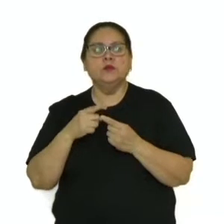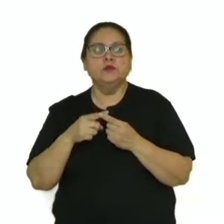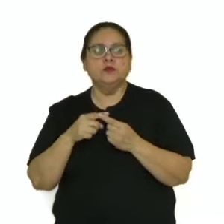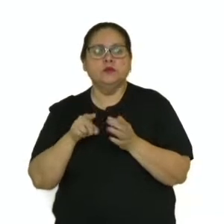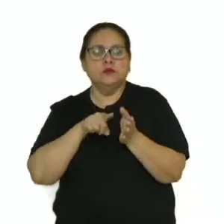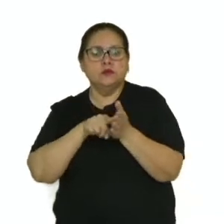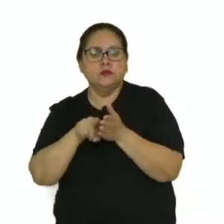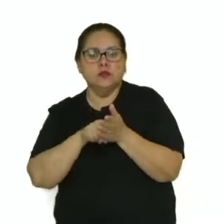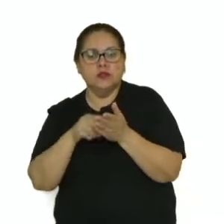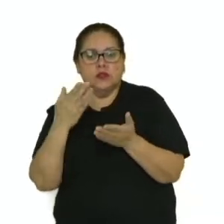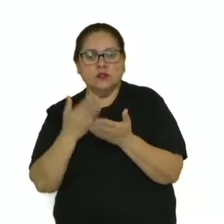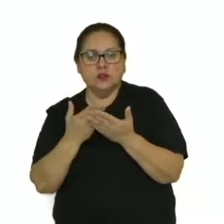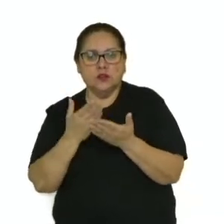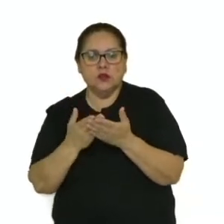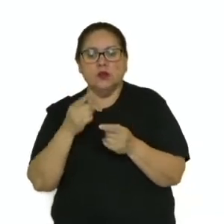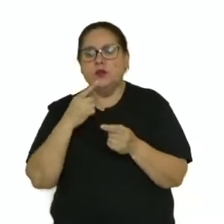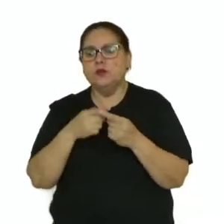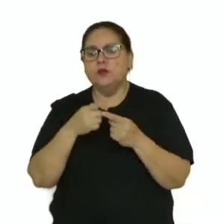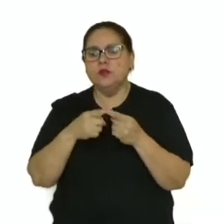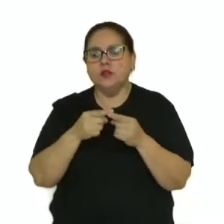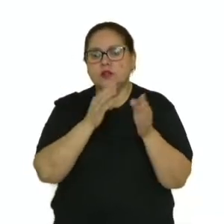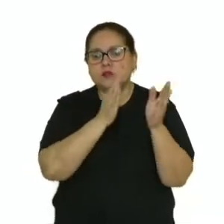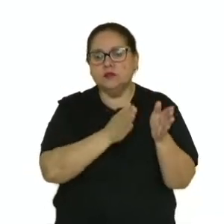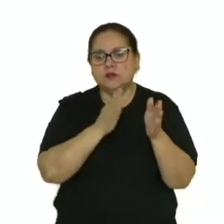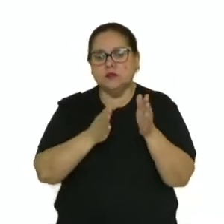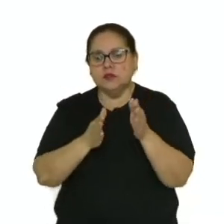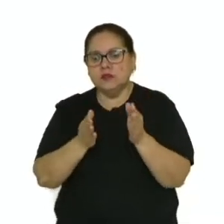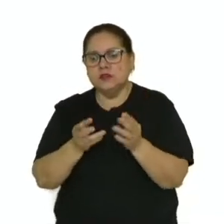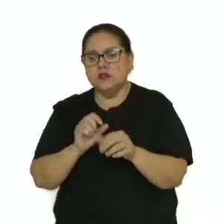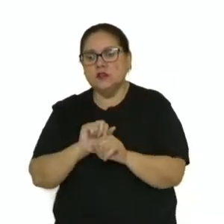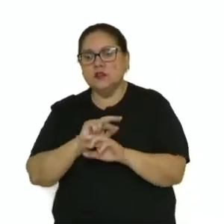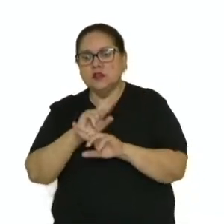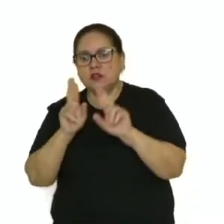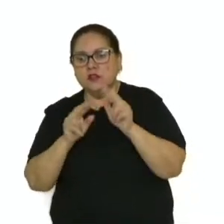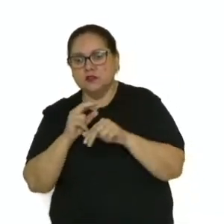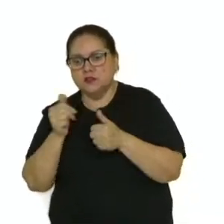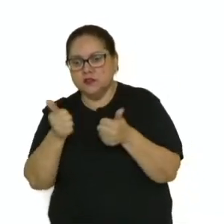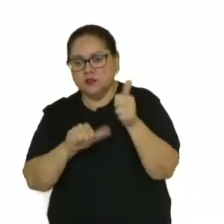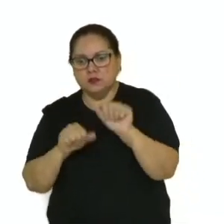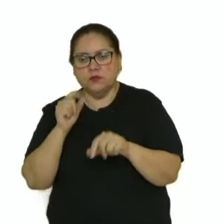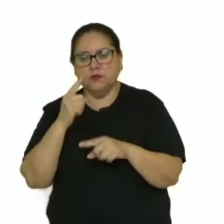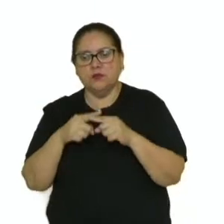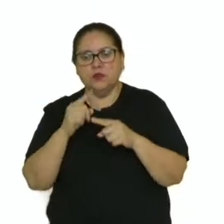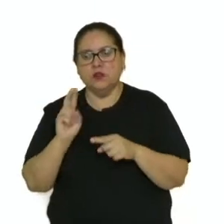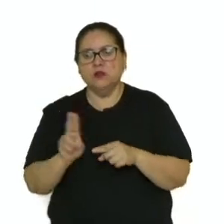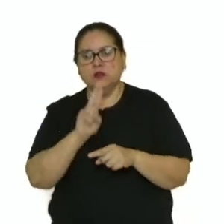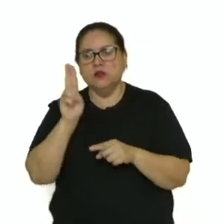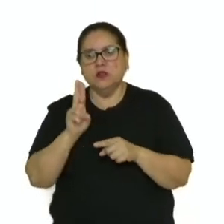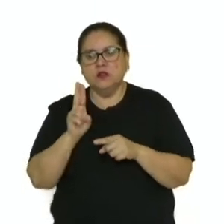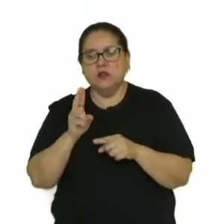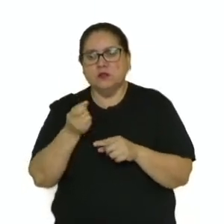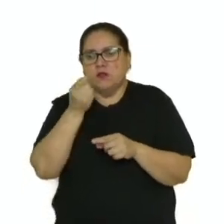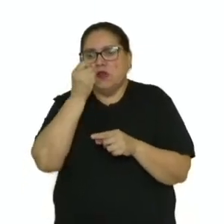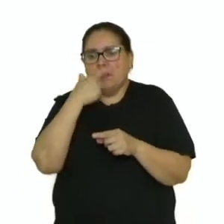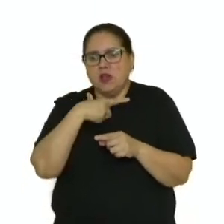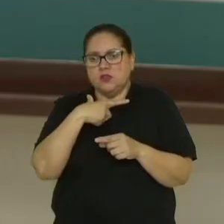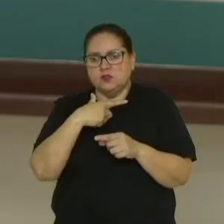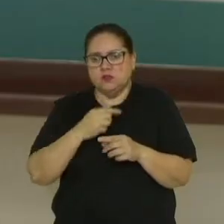questionamentos desta aula? Por que classificamos as reações químicas? Você sabe por que se utiliza um antiácido estomacal?